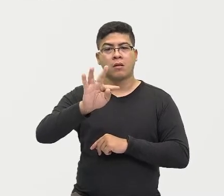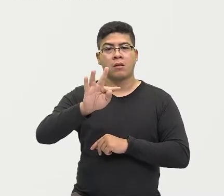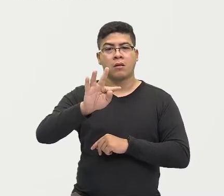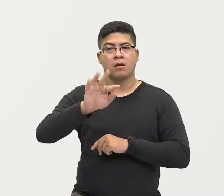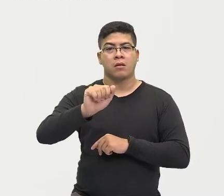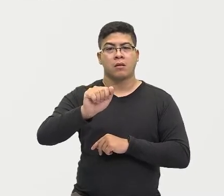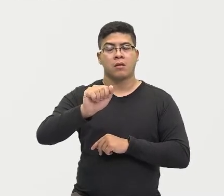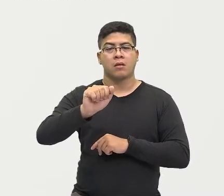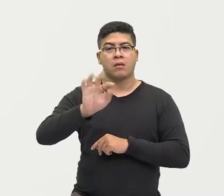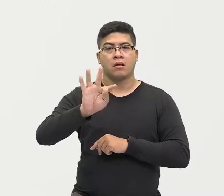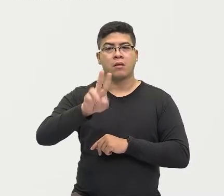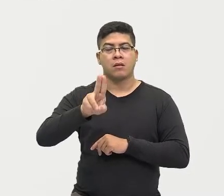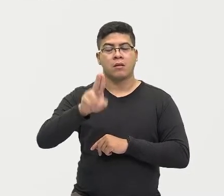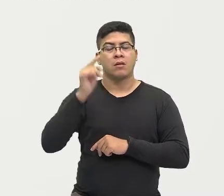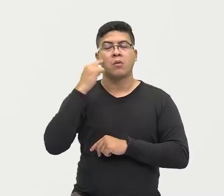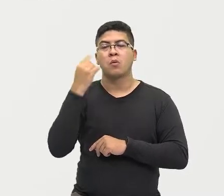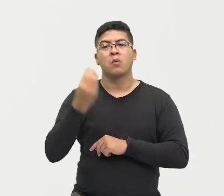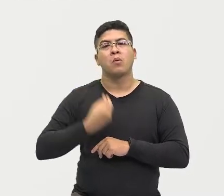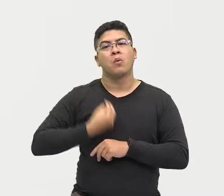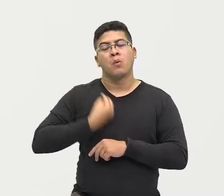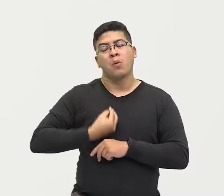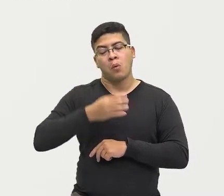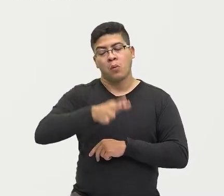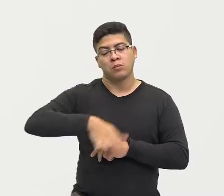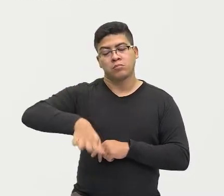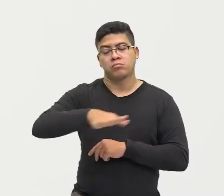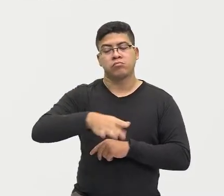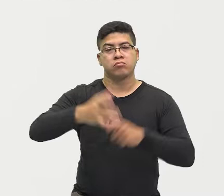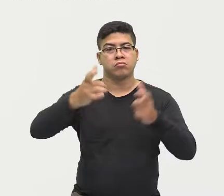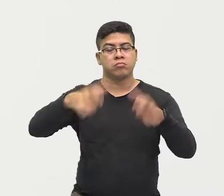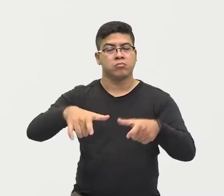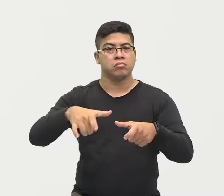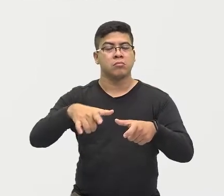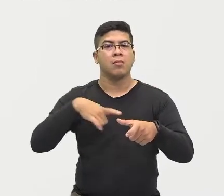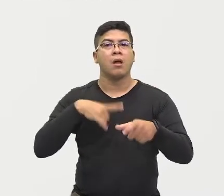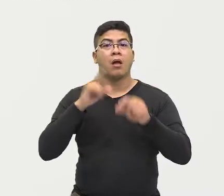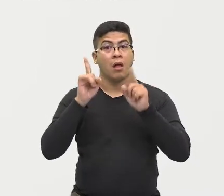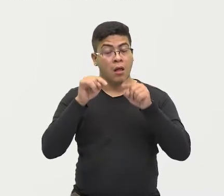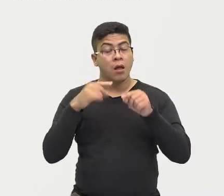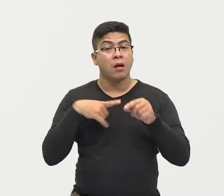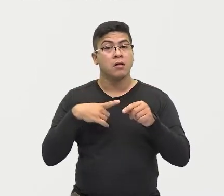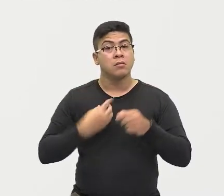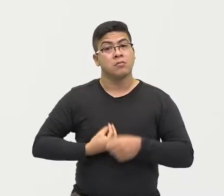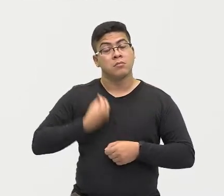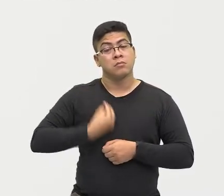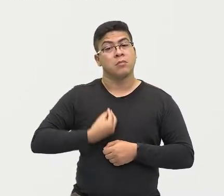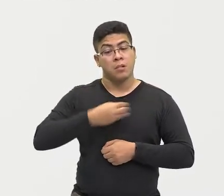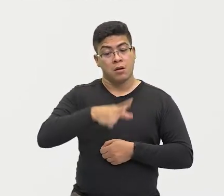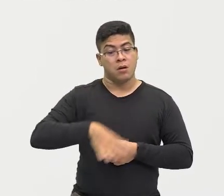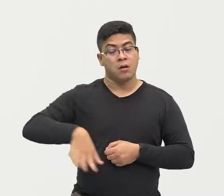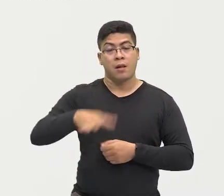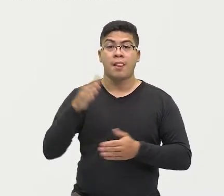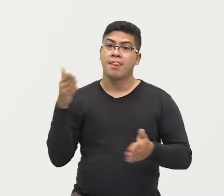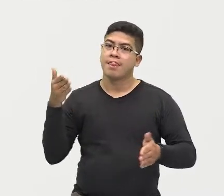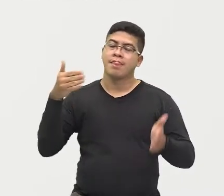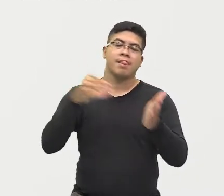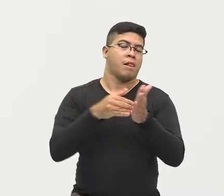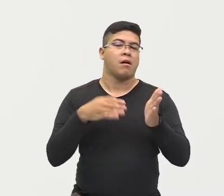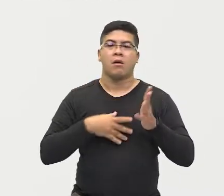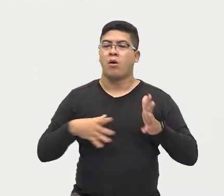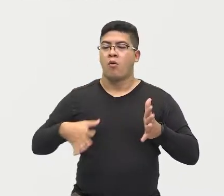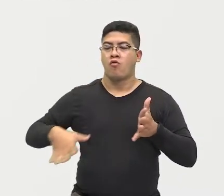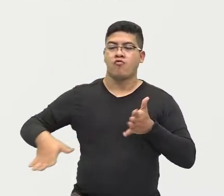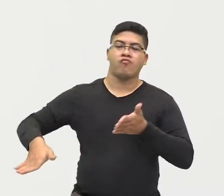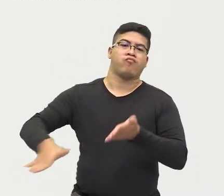região, o que ele demonstra aqui? Que ele está ali morando até esgotar os recursos